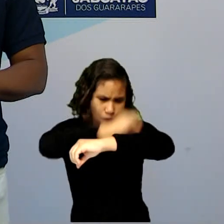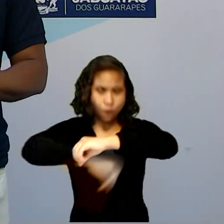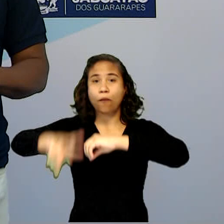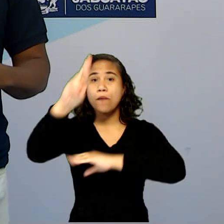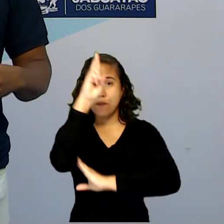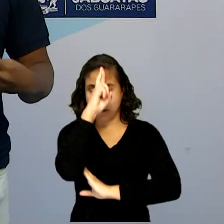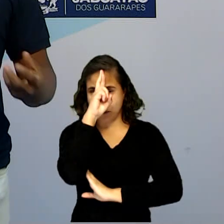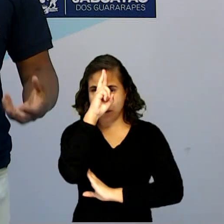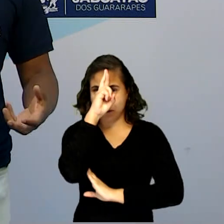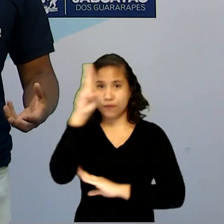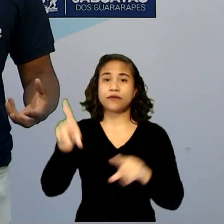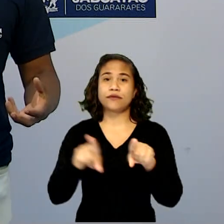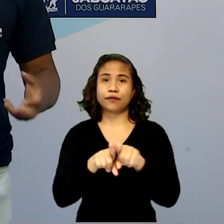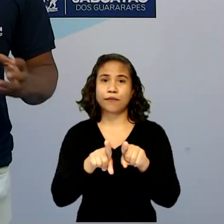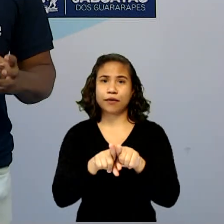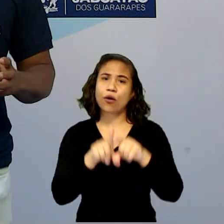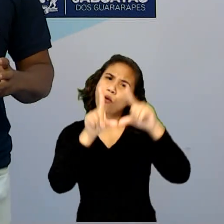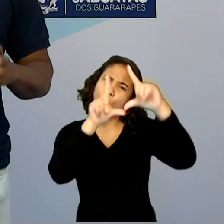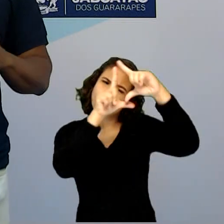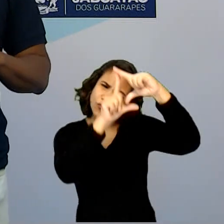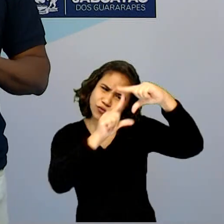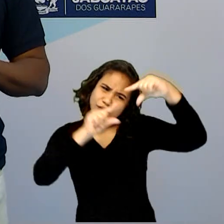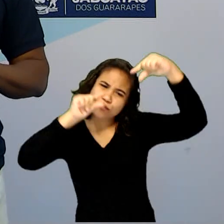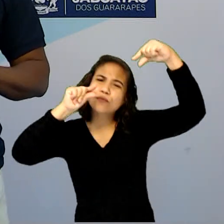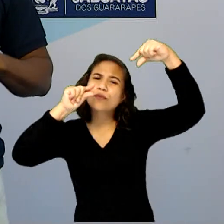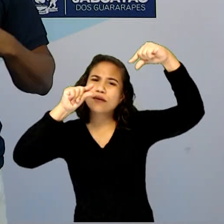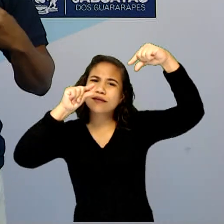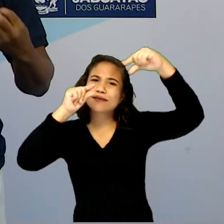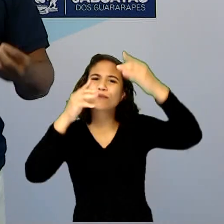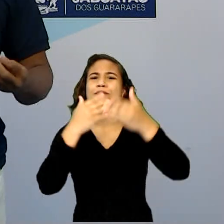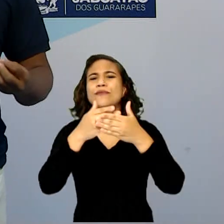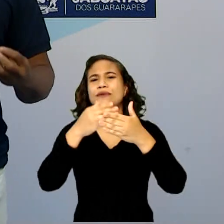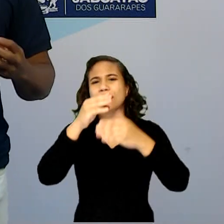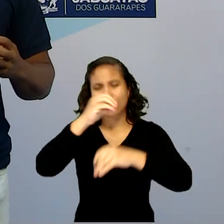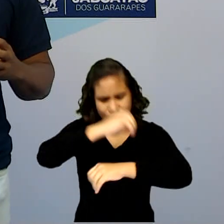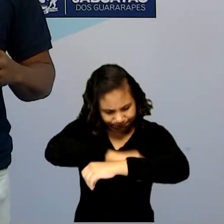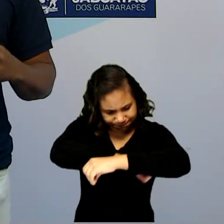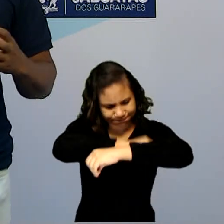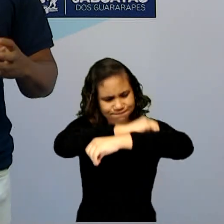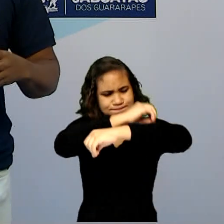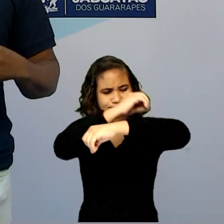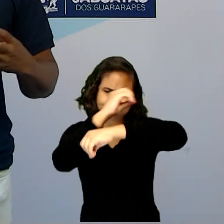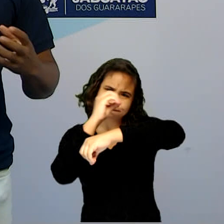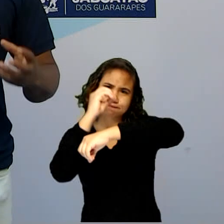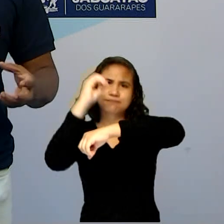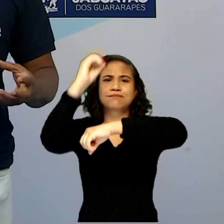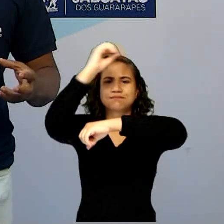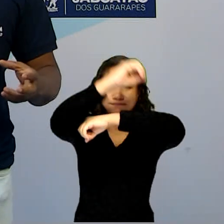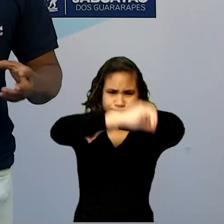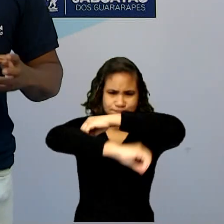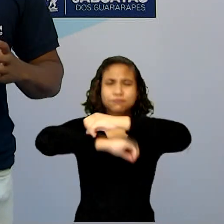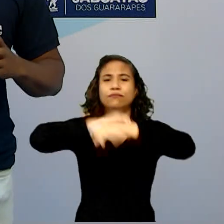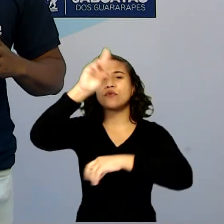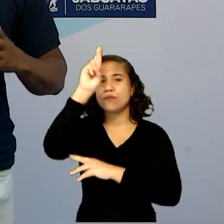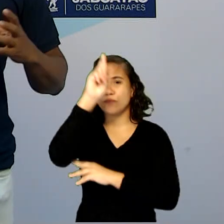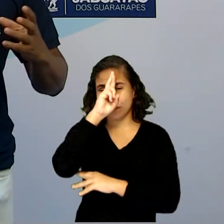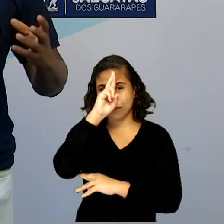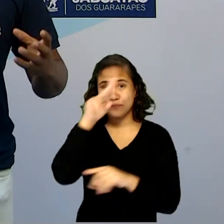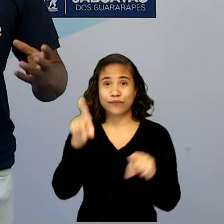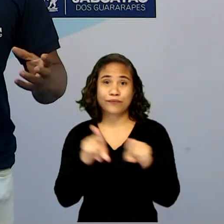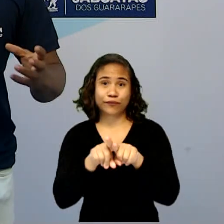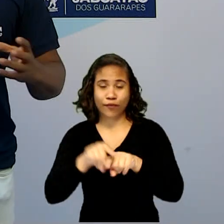meia-noite, e minguante, quando ela nasce de noite e se põe ao meio-dia. Então são